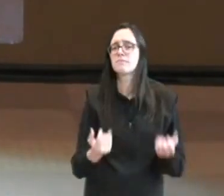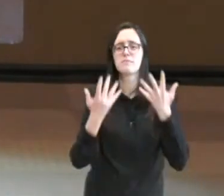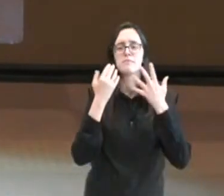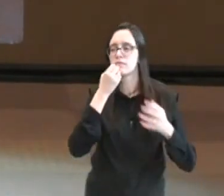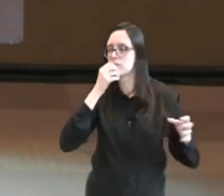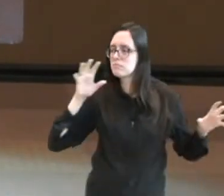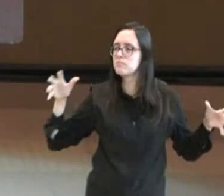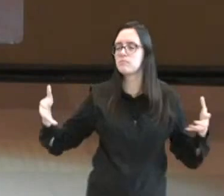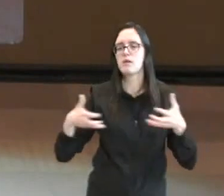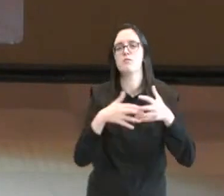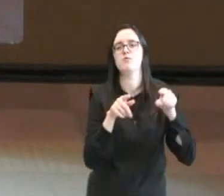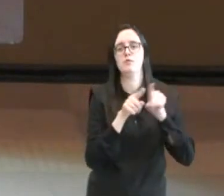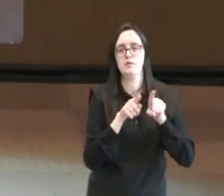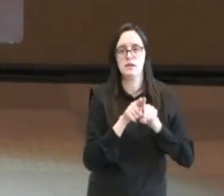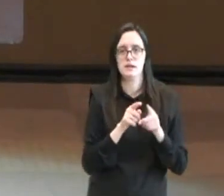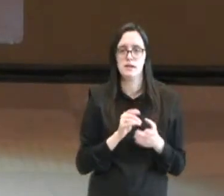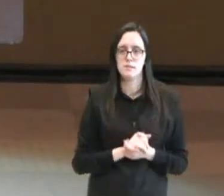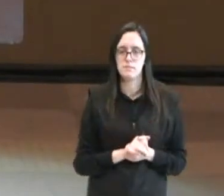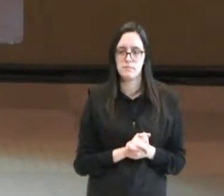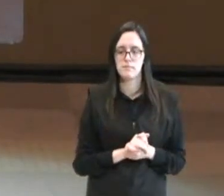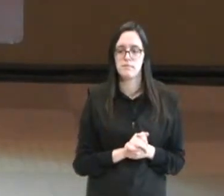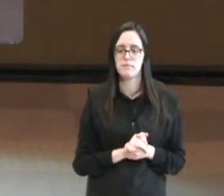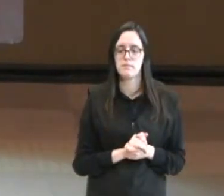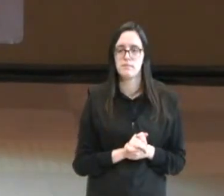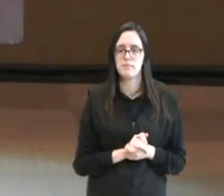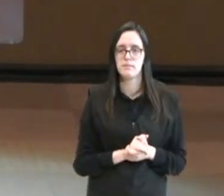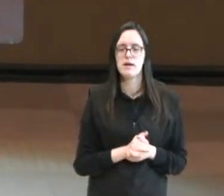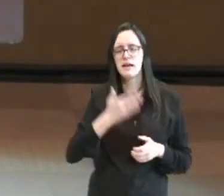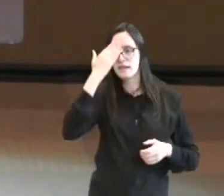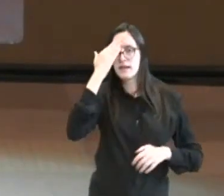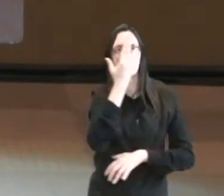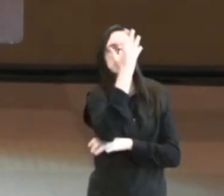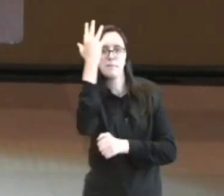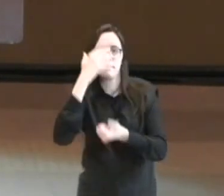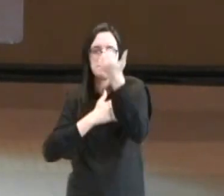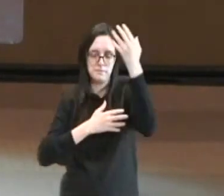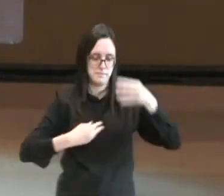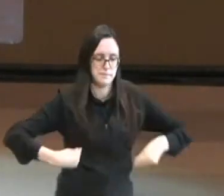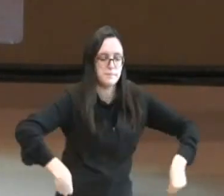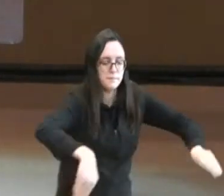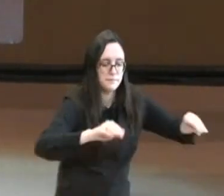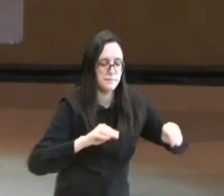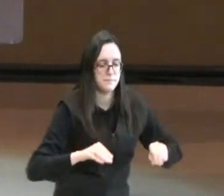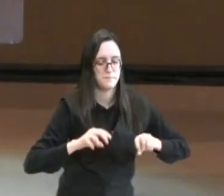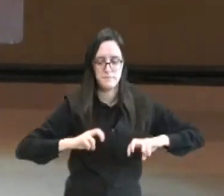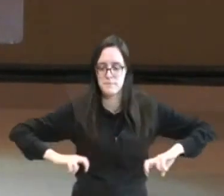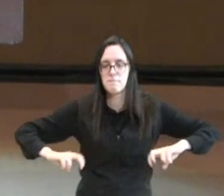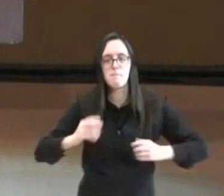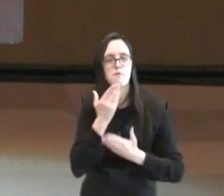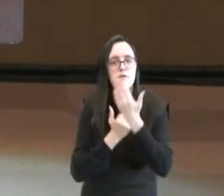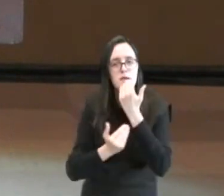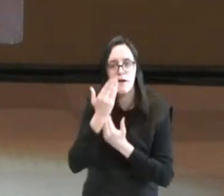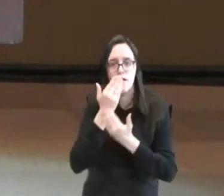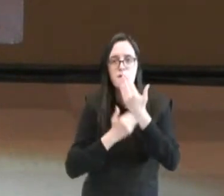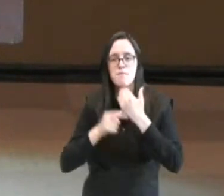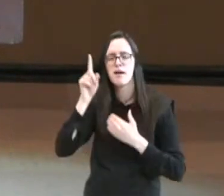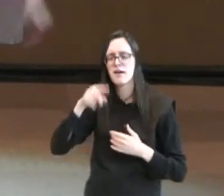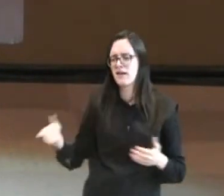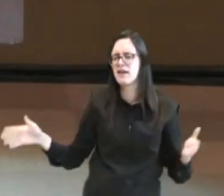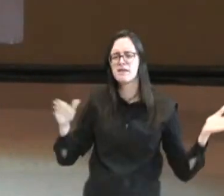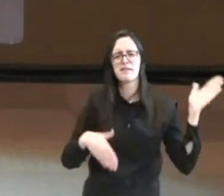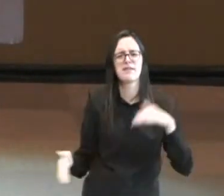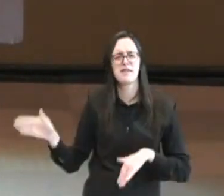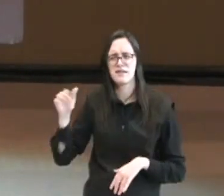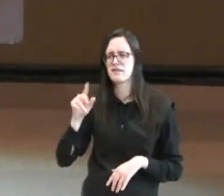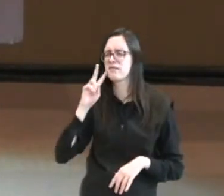estarmos juntos. Quando se faz um piquenique, cada um não leva alguma coisa? Leva, é o tal do junta panela, né?